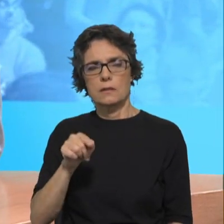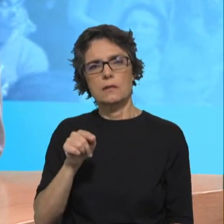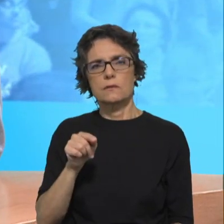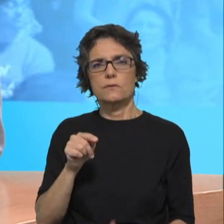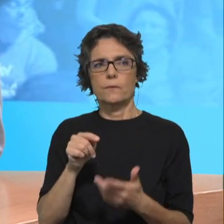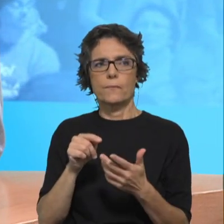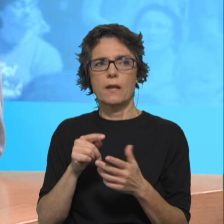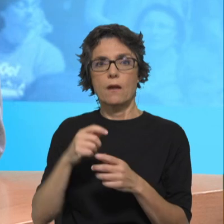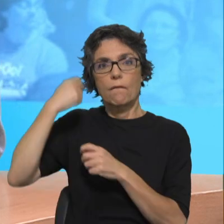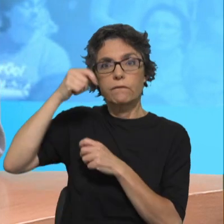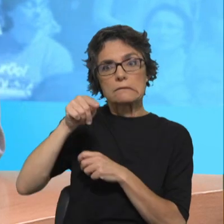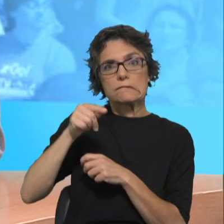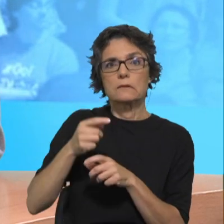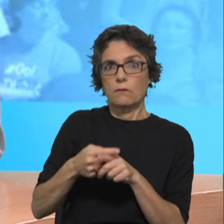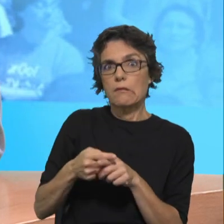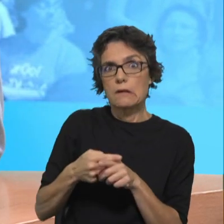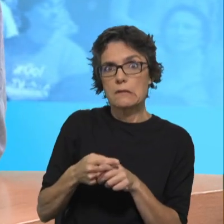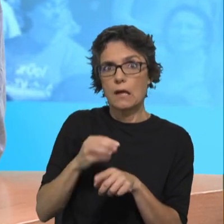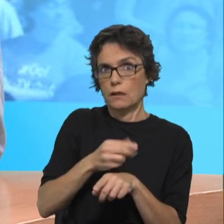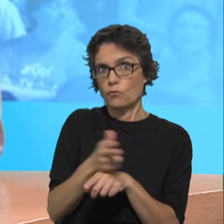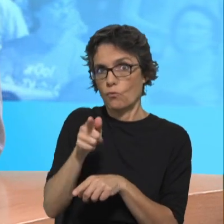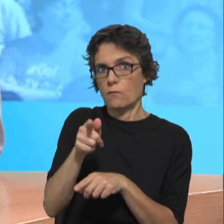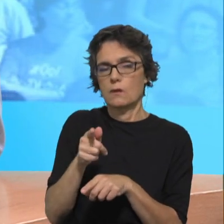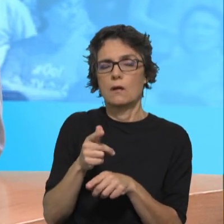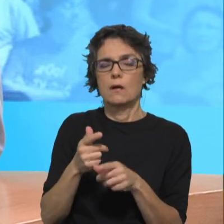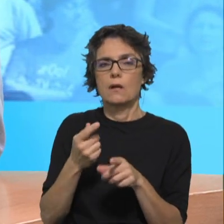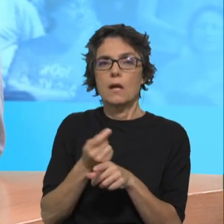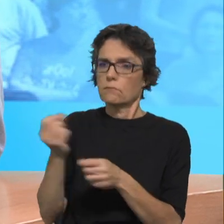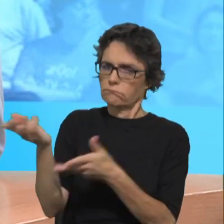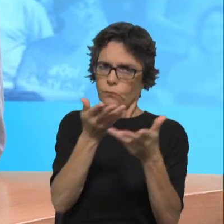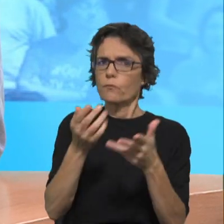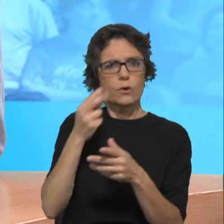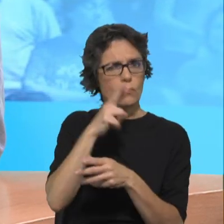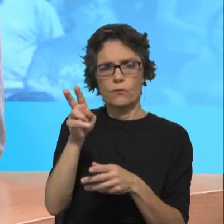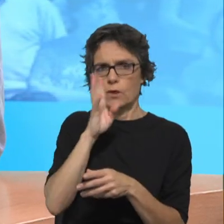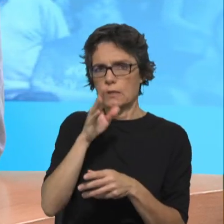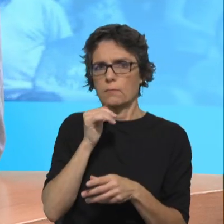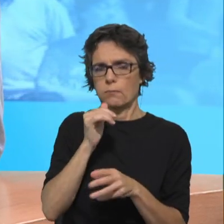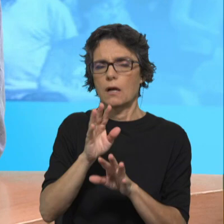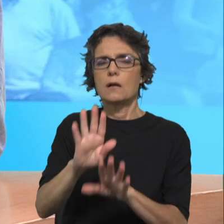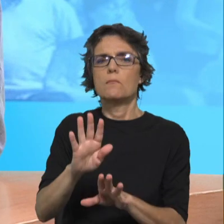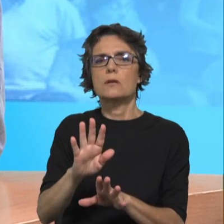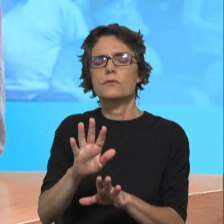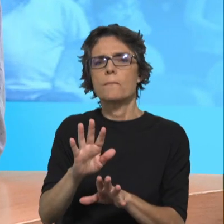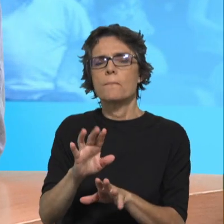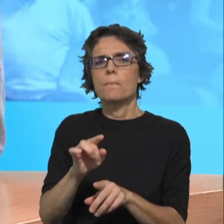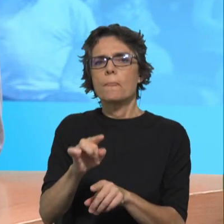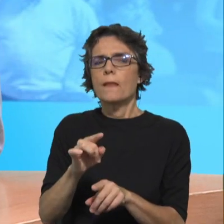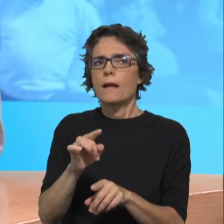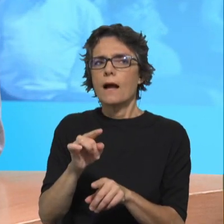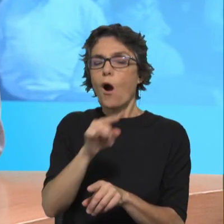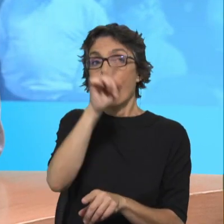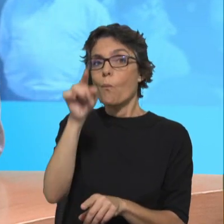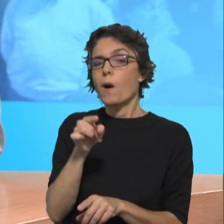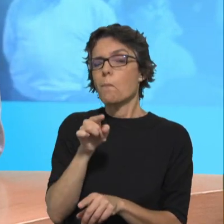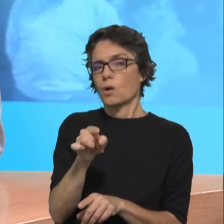quem teve a oportunidade de o ver, ou quem vai ter a oportunidade de ver, e eu convido ao seu visionamento, vê que há uma pergunta, ou melhor,